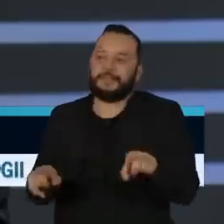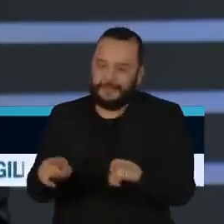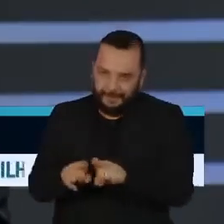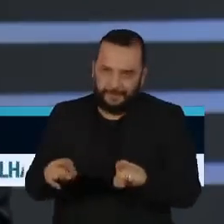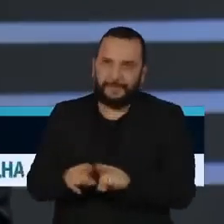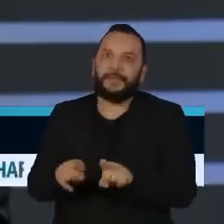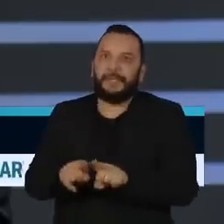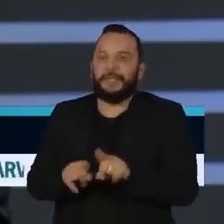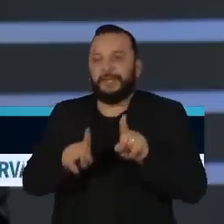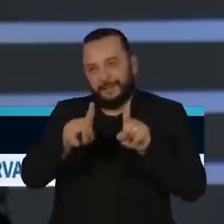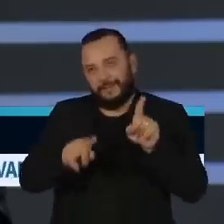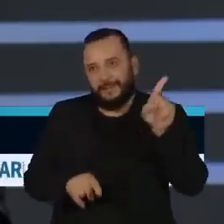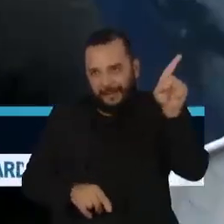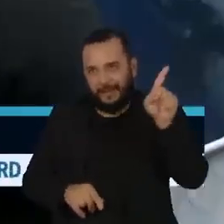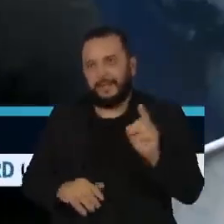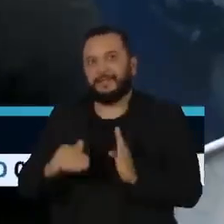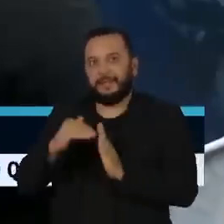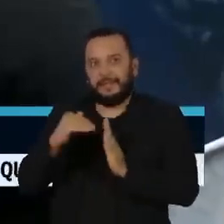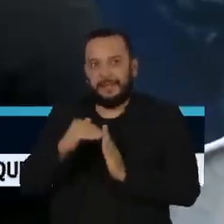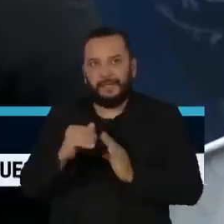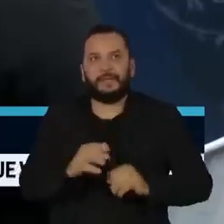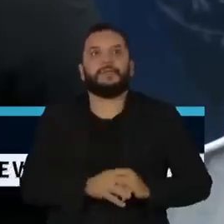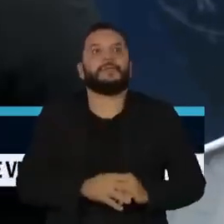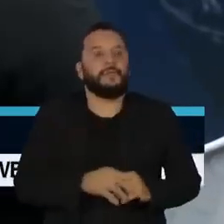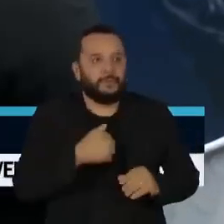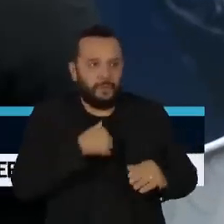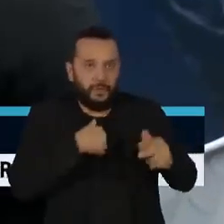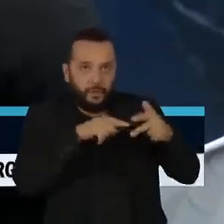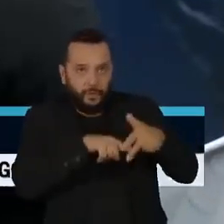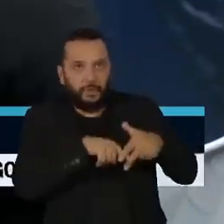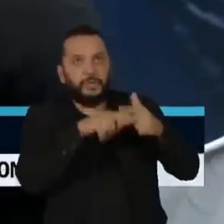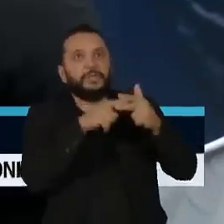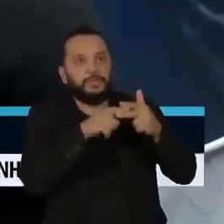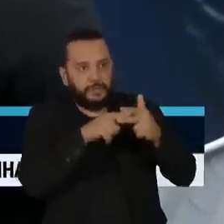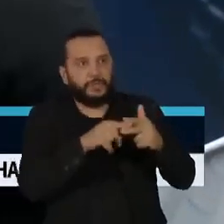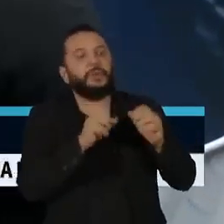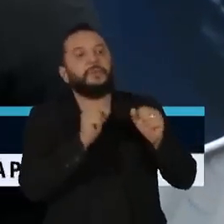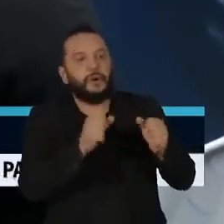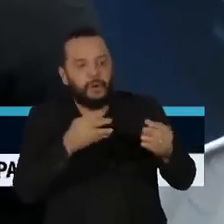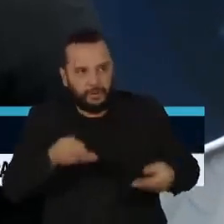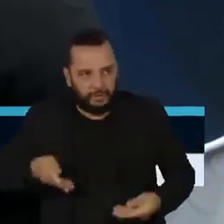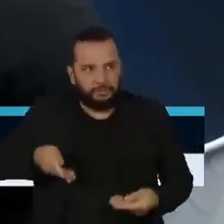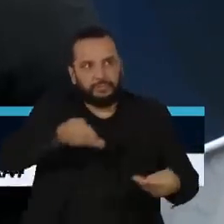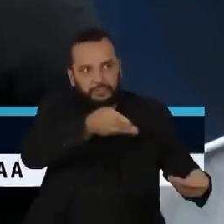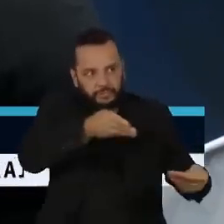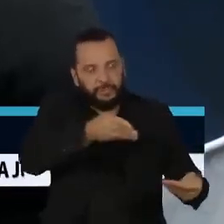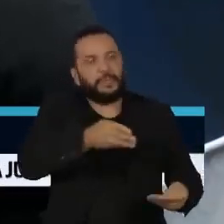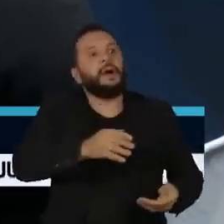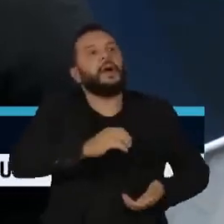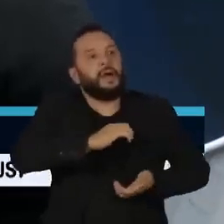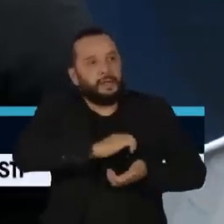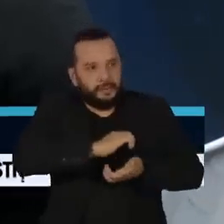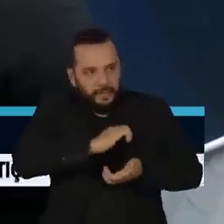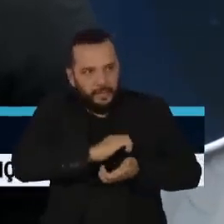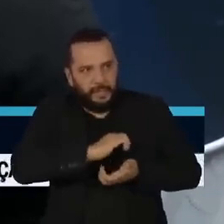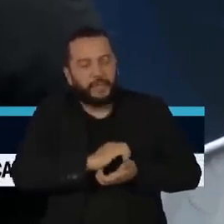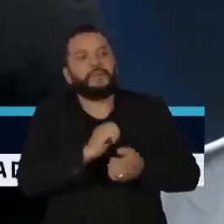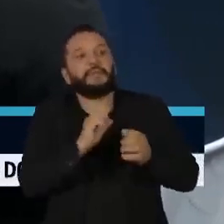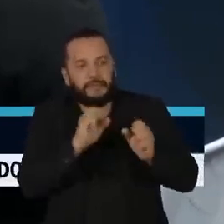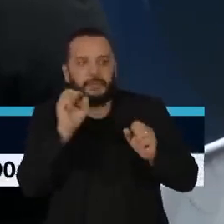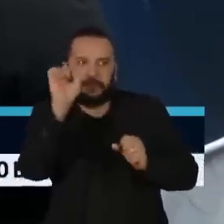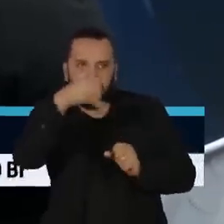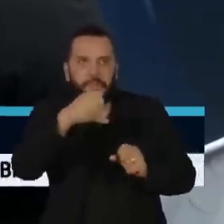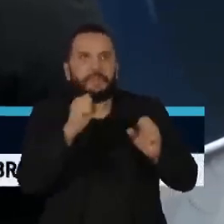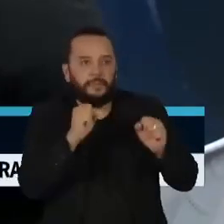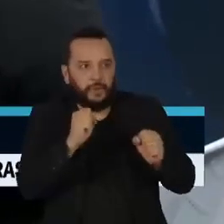no Senado Federal olha só aqui corrigindo novamente pode recorrer o STF Acabaram de me passar essa informação